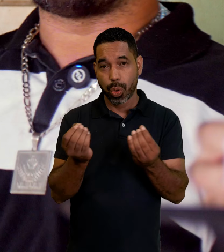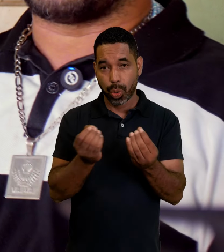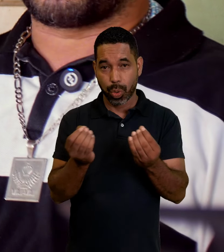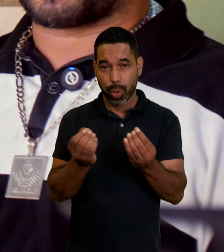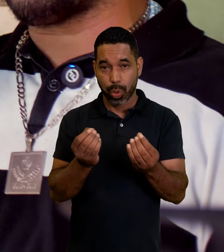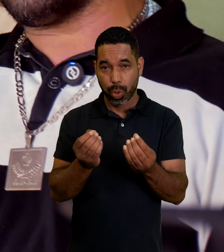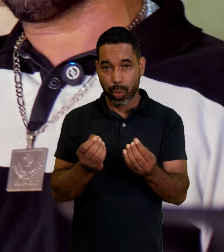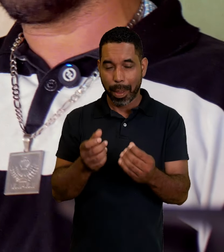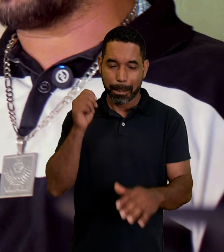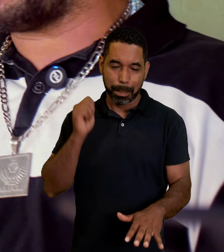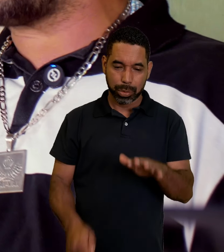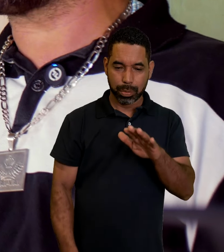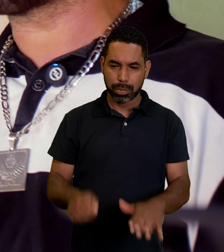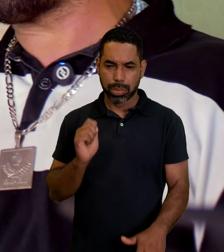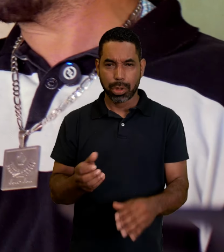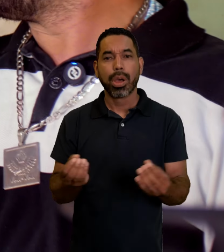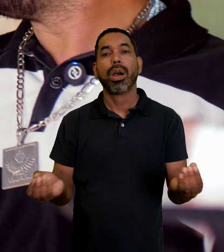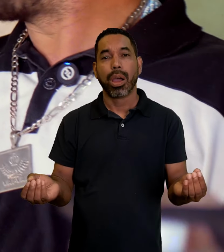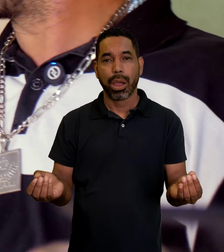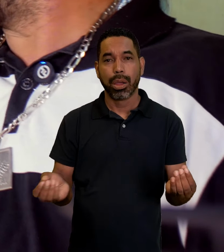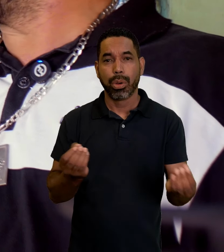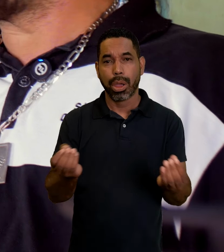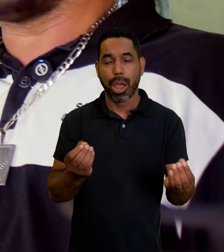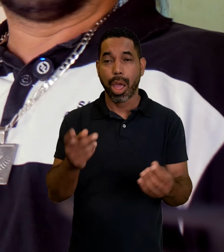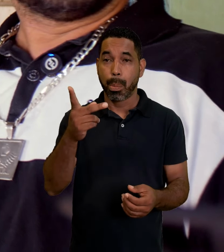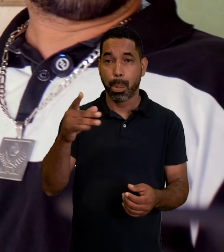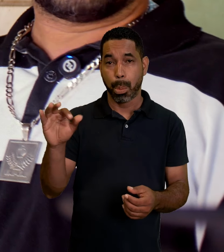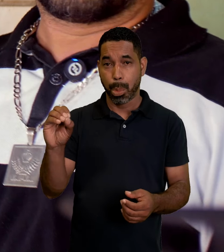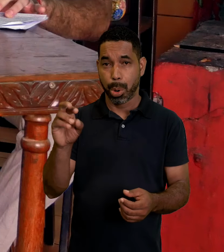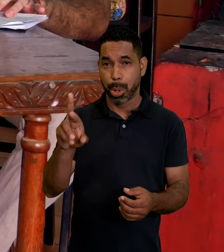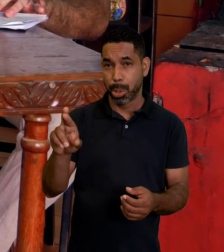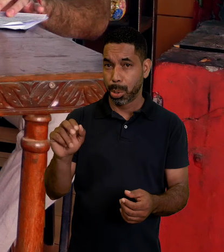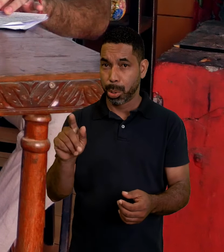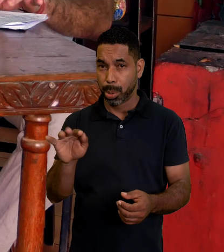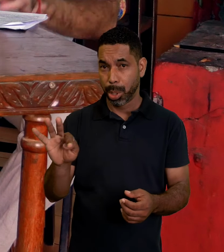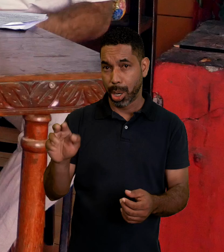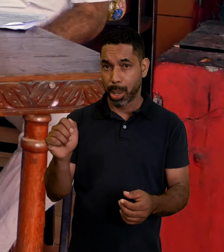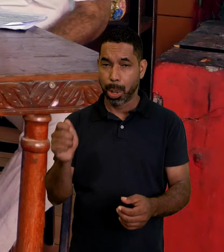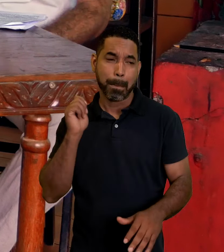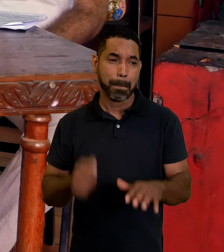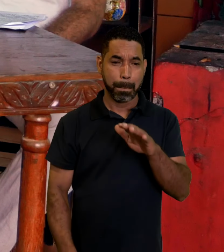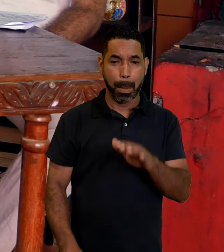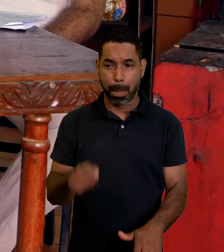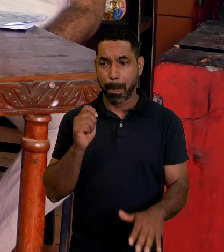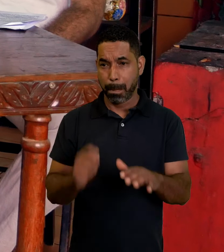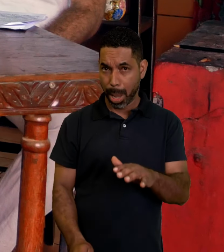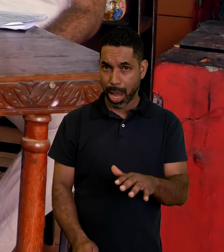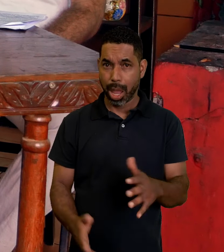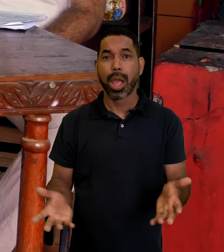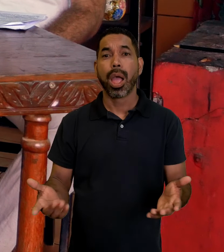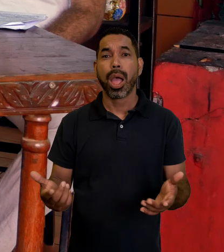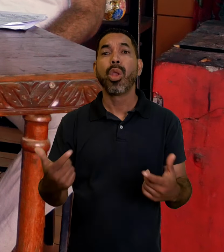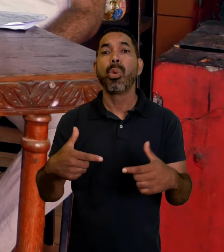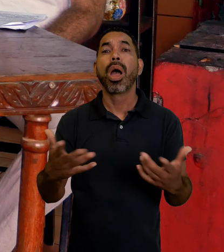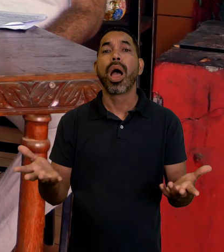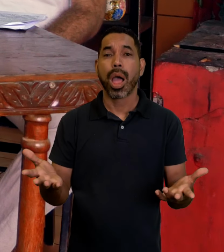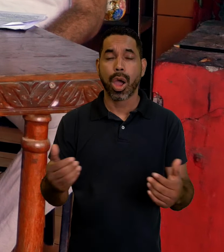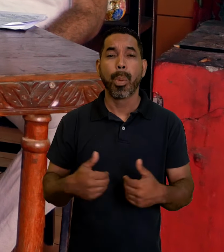do instrumento para a Península Ibérica, para Portugal, né, mas o bumbo, esse com pele dos dois